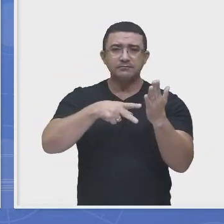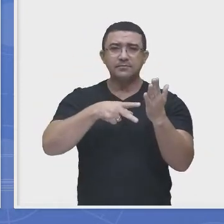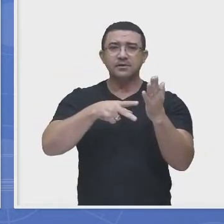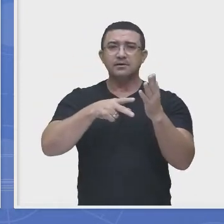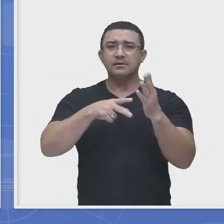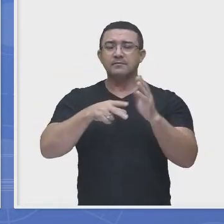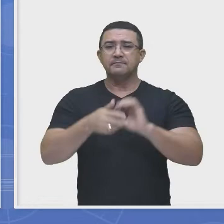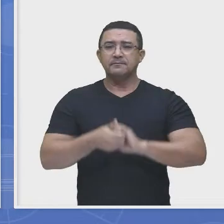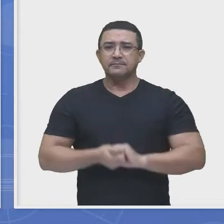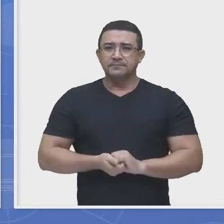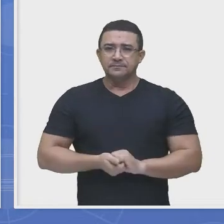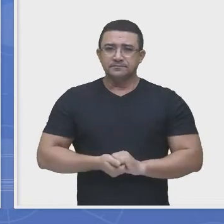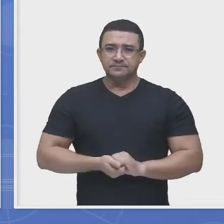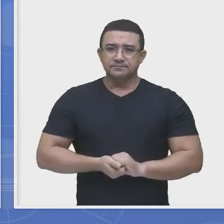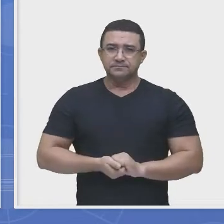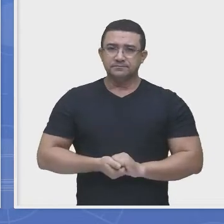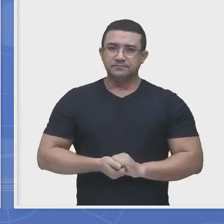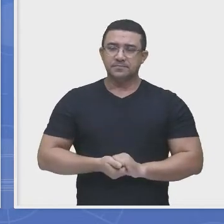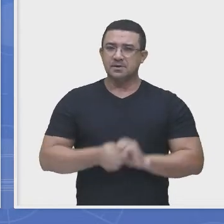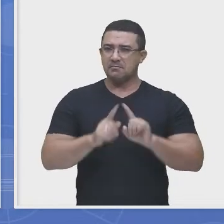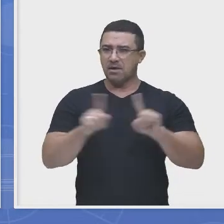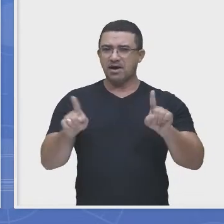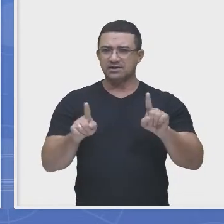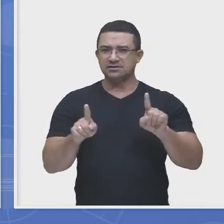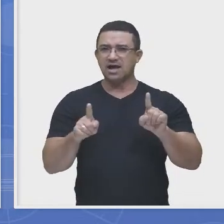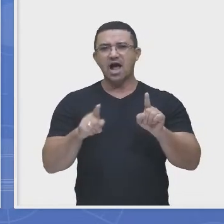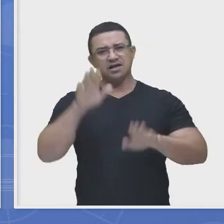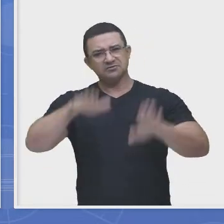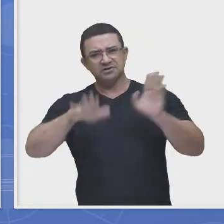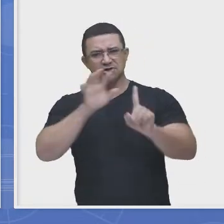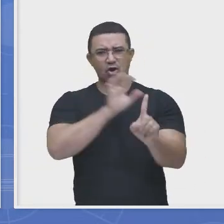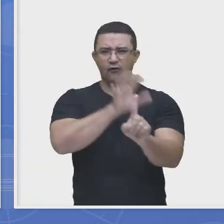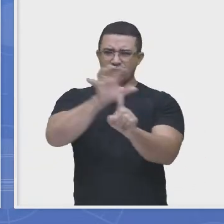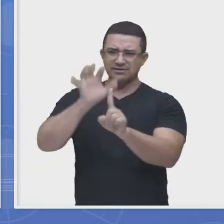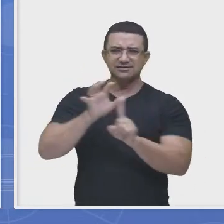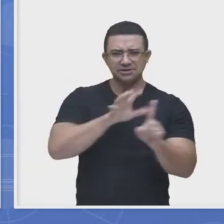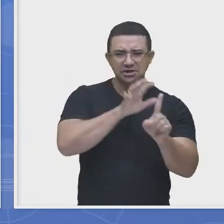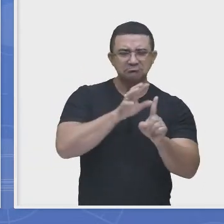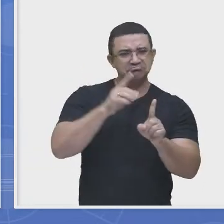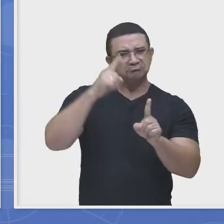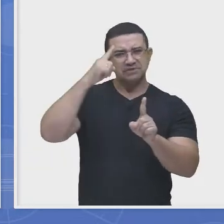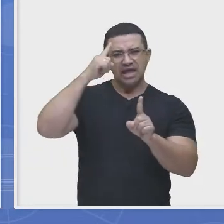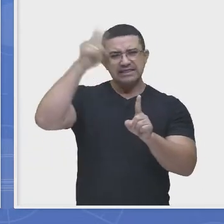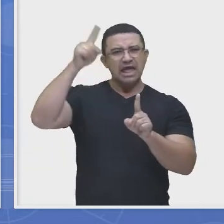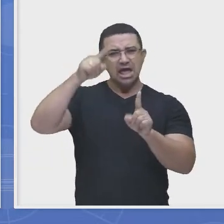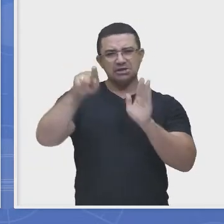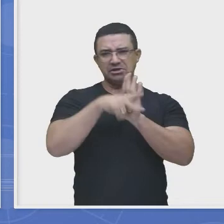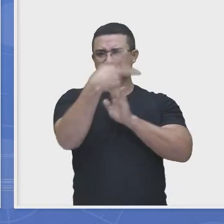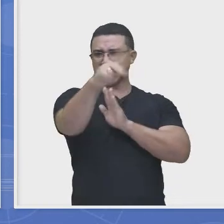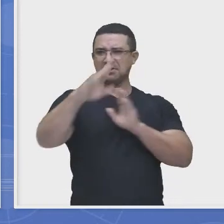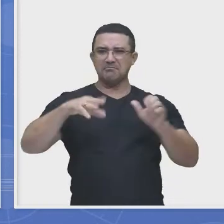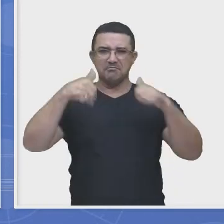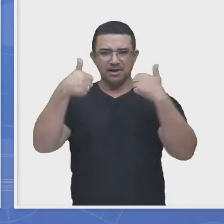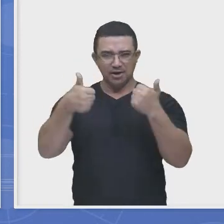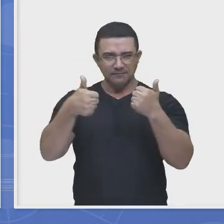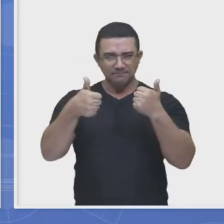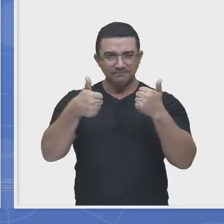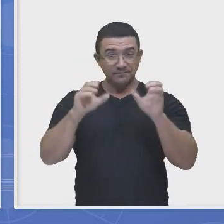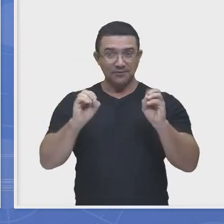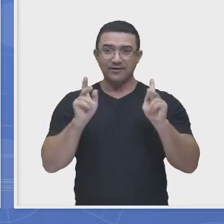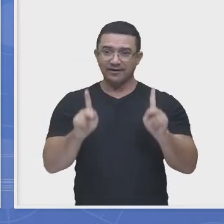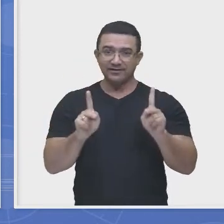muitas vezes, tentar convencer ele de determinada ideia ou que a ideia dele é a melhor. Ok?